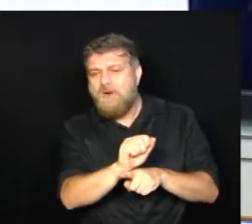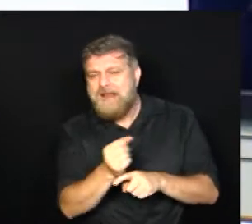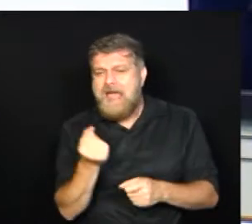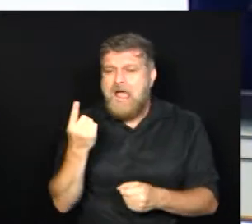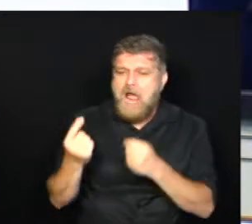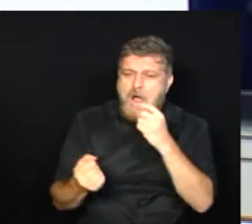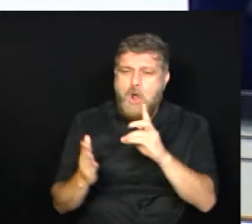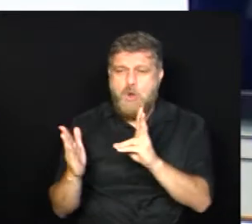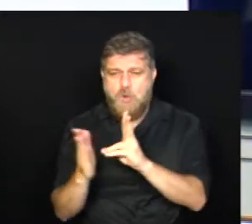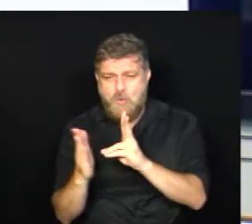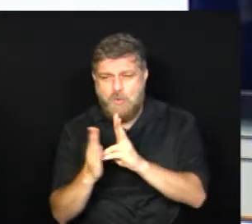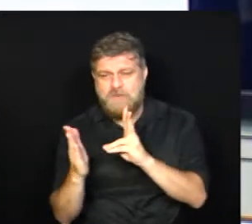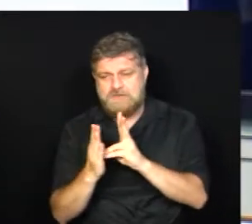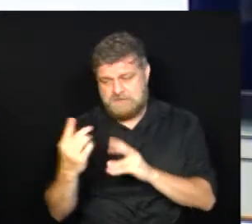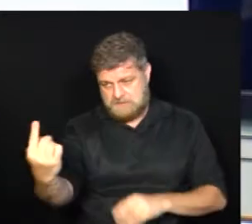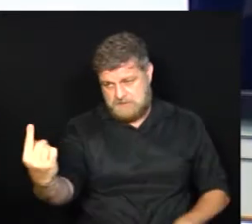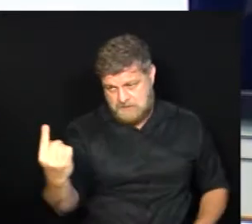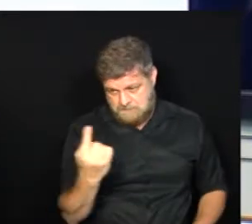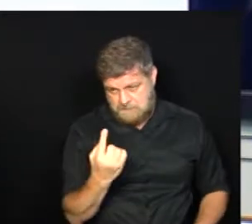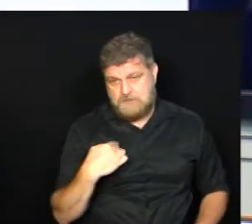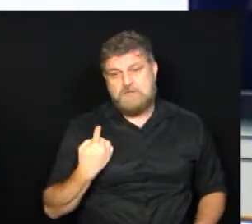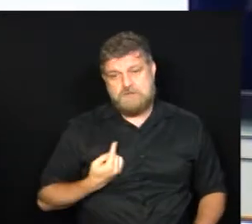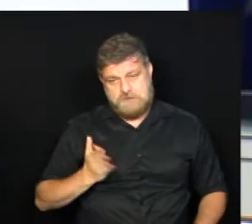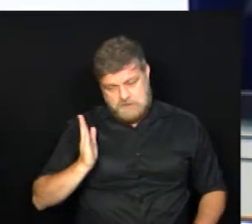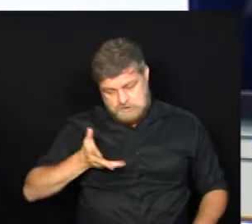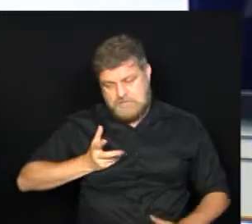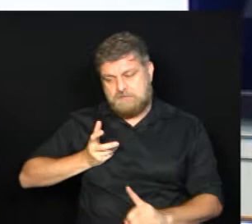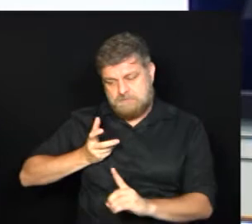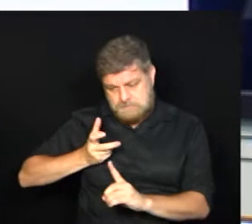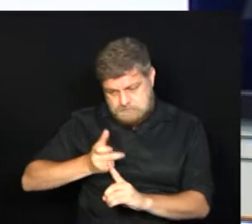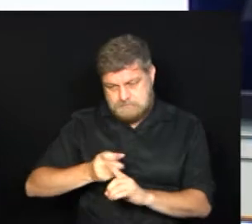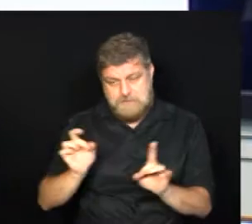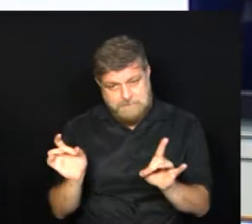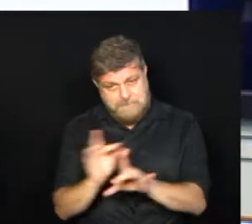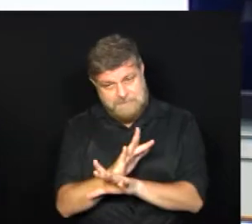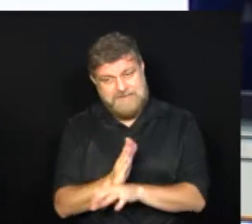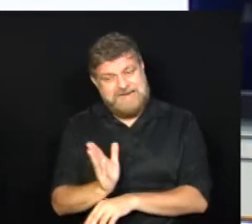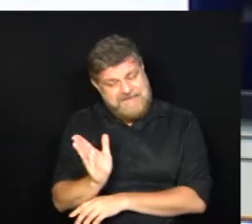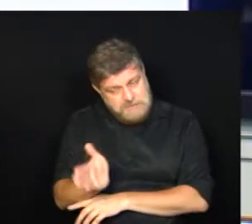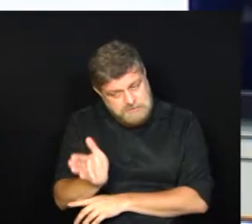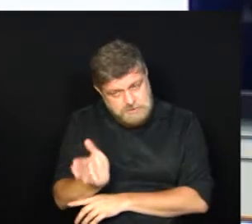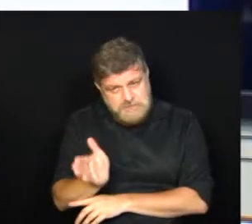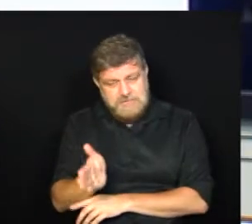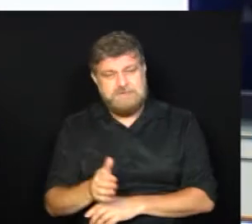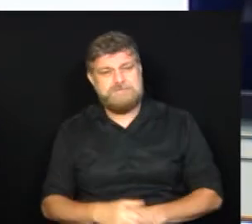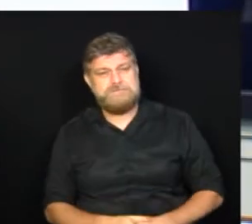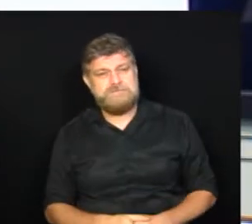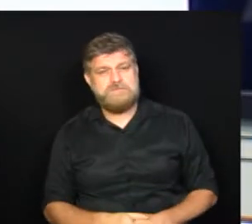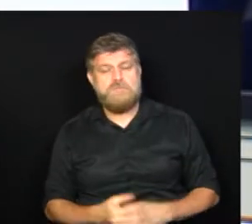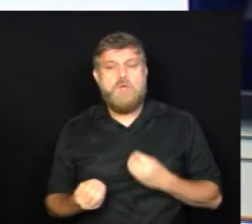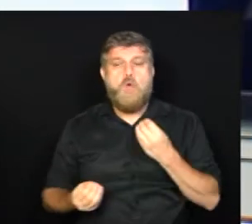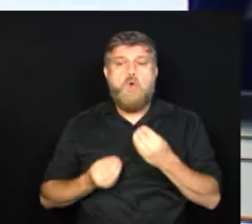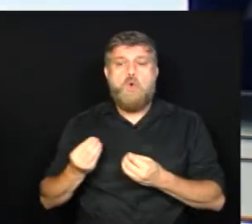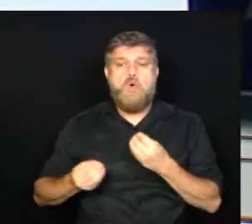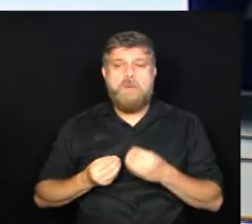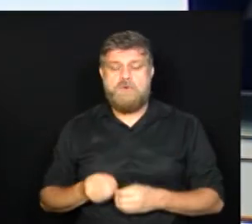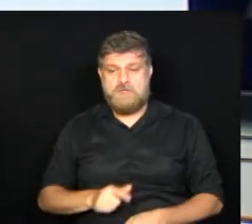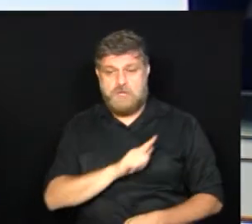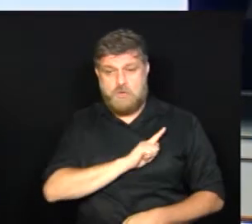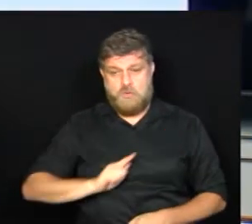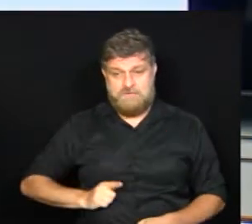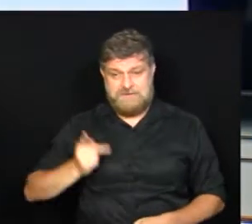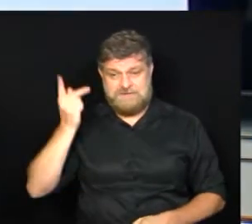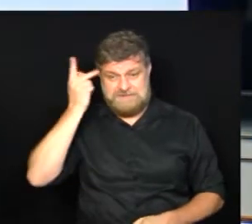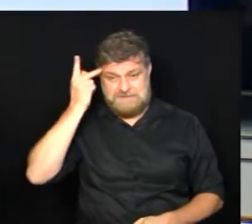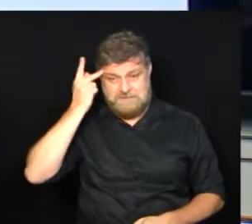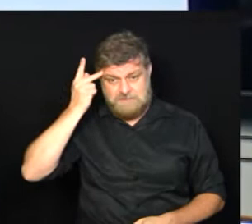que venham a ter, a gente também está preparado para atender. Bom, como que está determinado pelo governo do